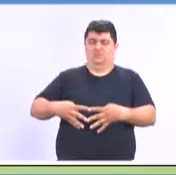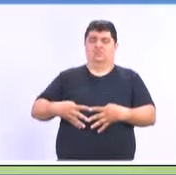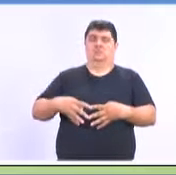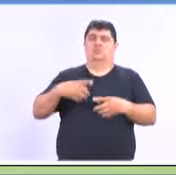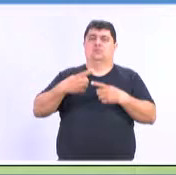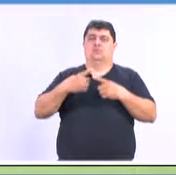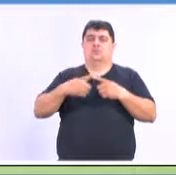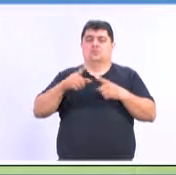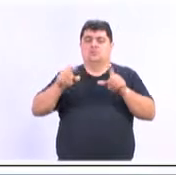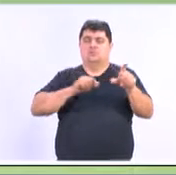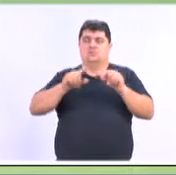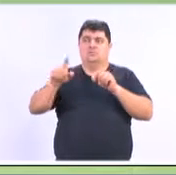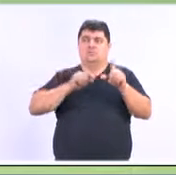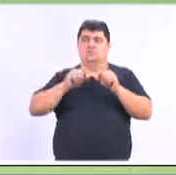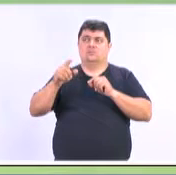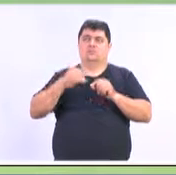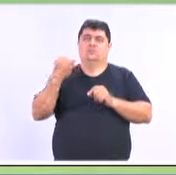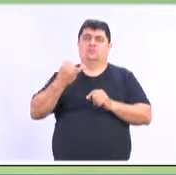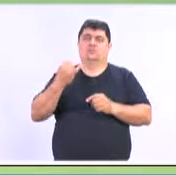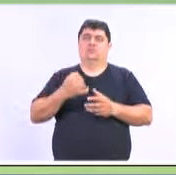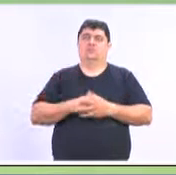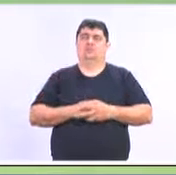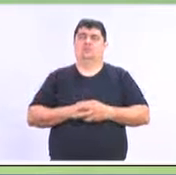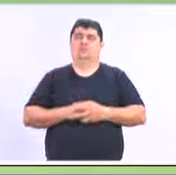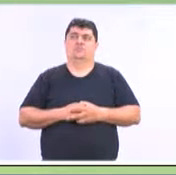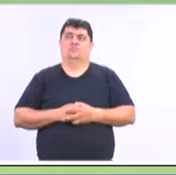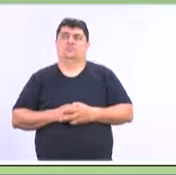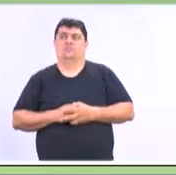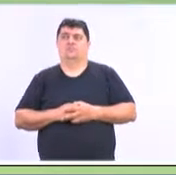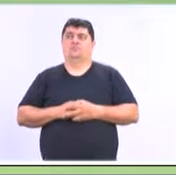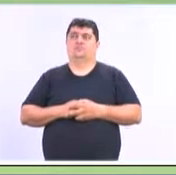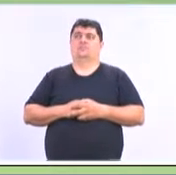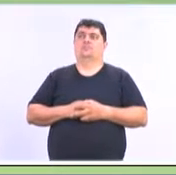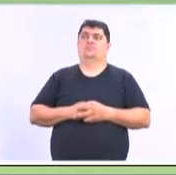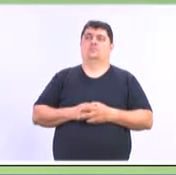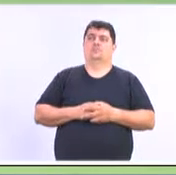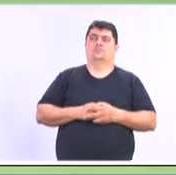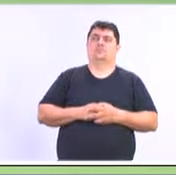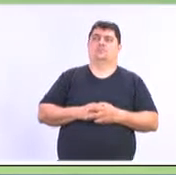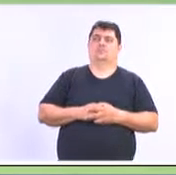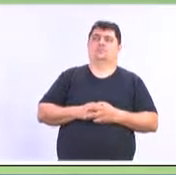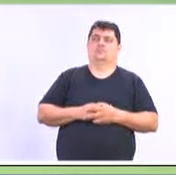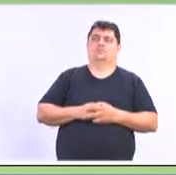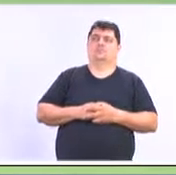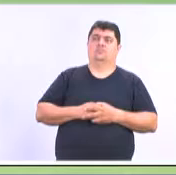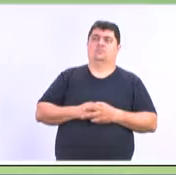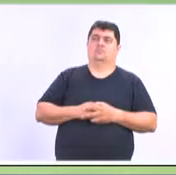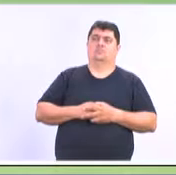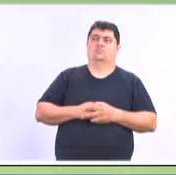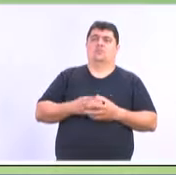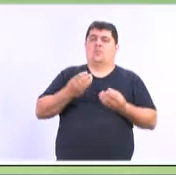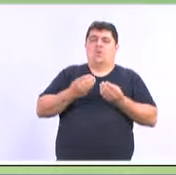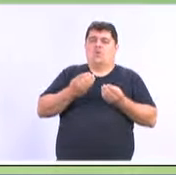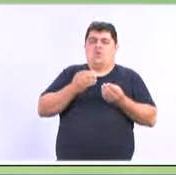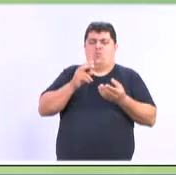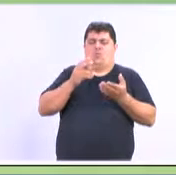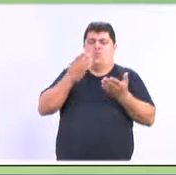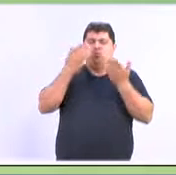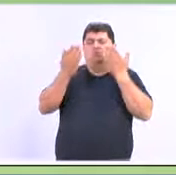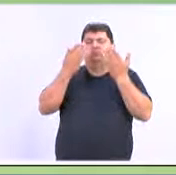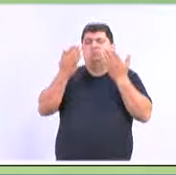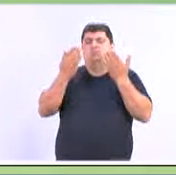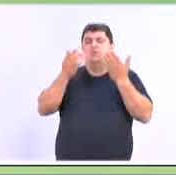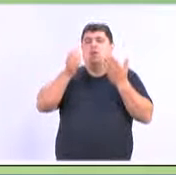tomar decisão. Isso que é a análise das demonstrações contábeis. Beleza? E que jeito que eu vou poder analisar? Através de